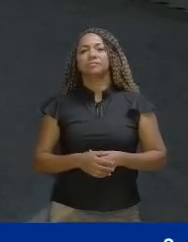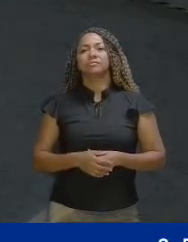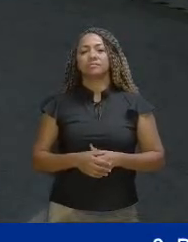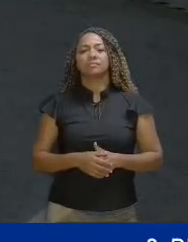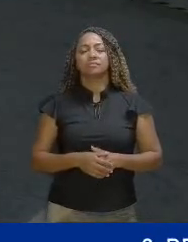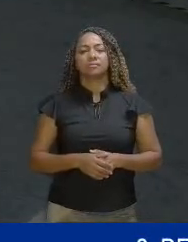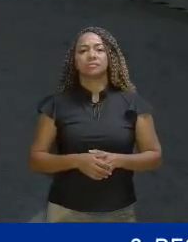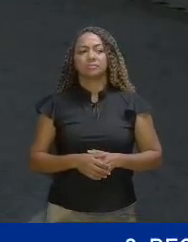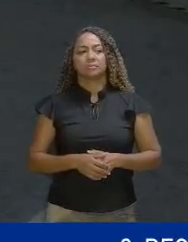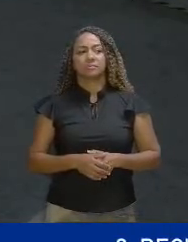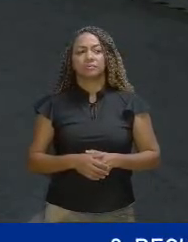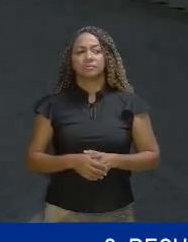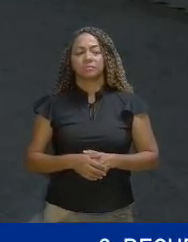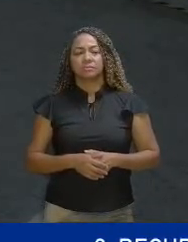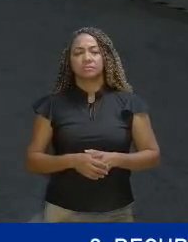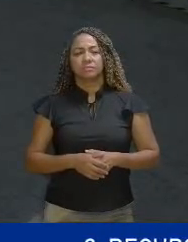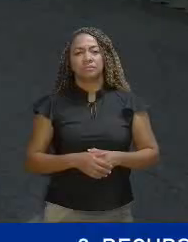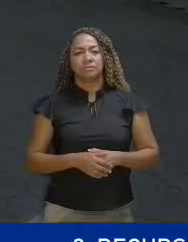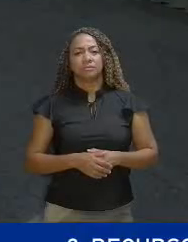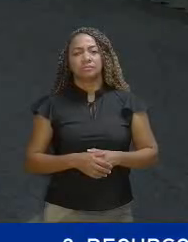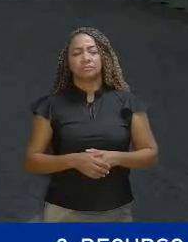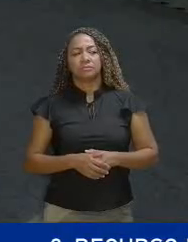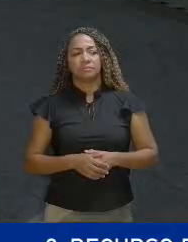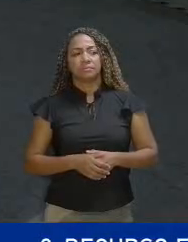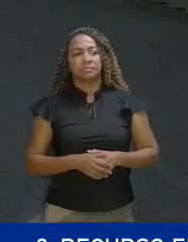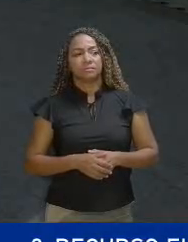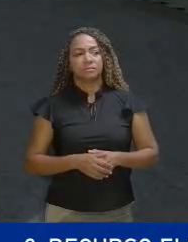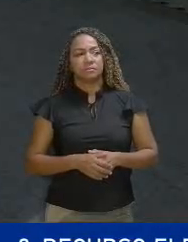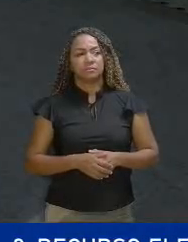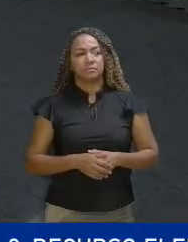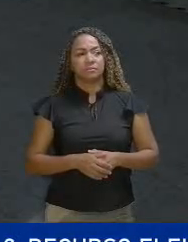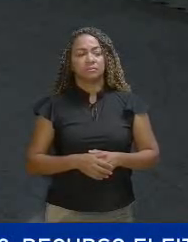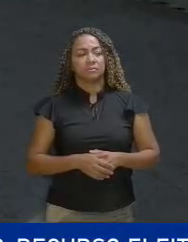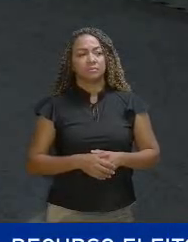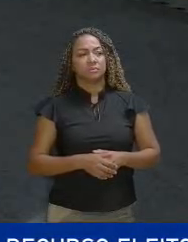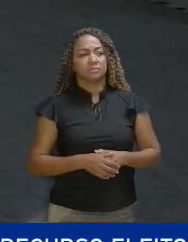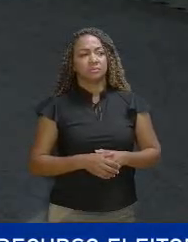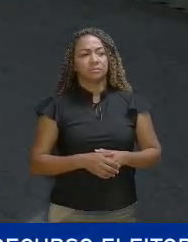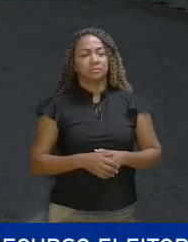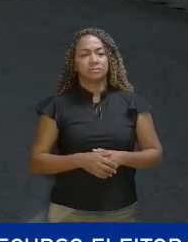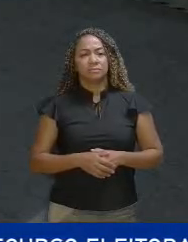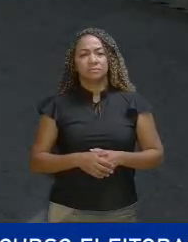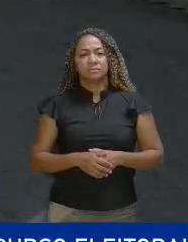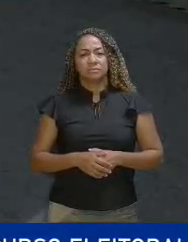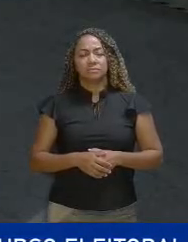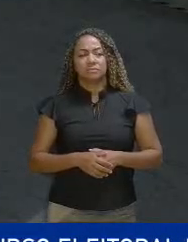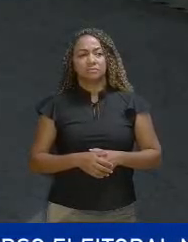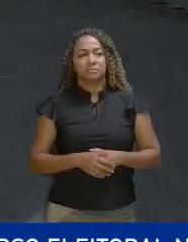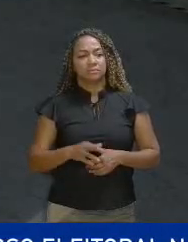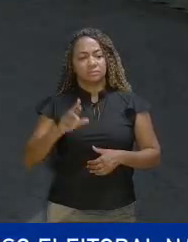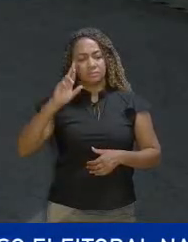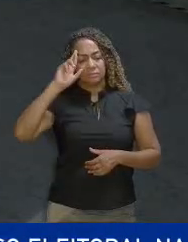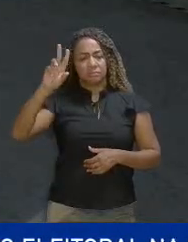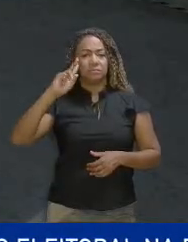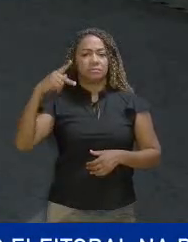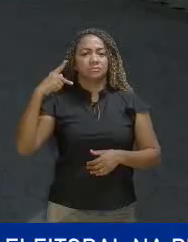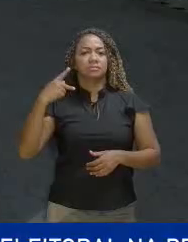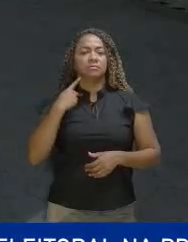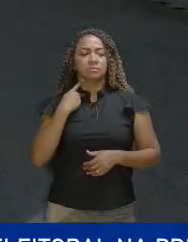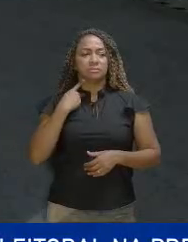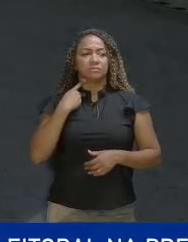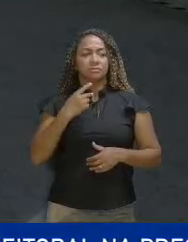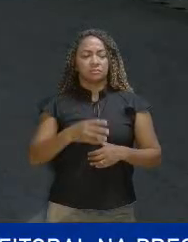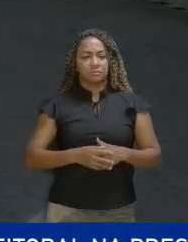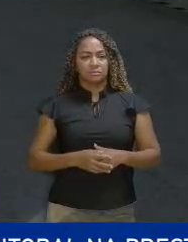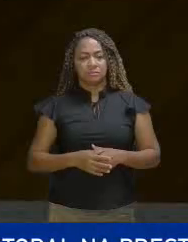Imagem ampla do plenário. Estão me ouvindo? Não saiu o áudio, senhor presidente. Senhora Procuradora, está com a